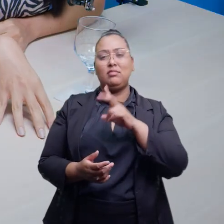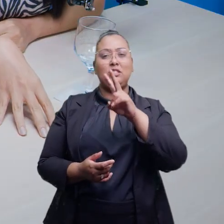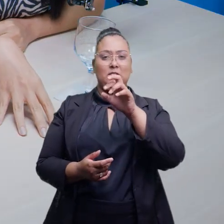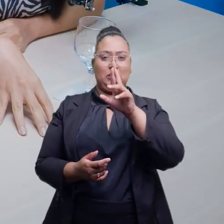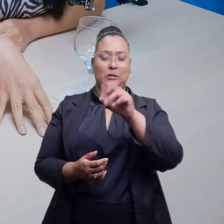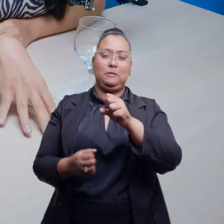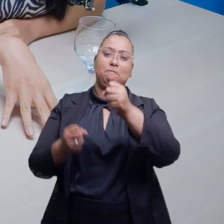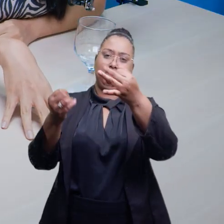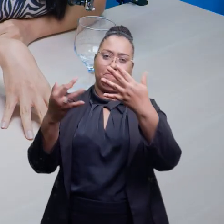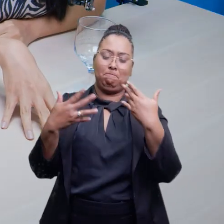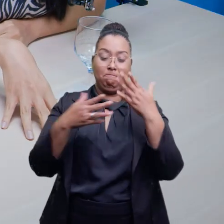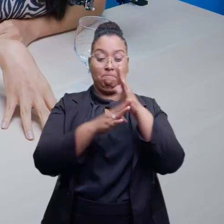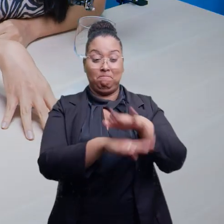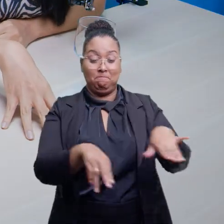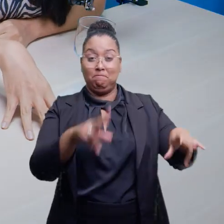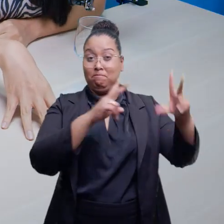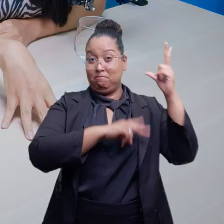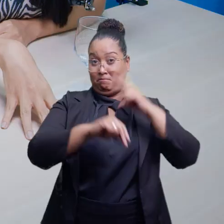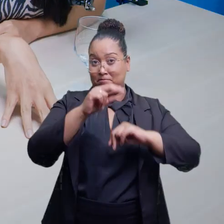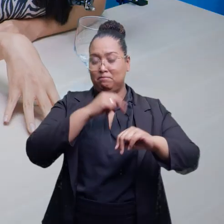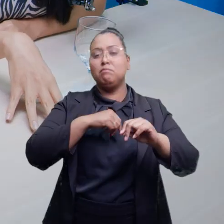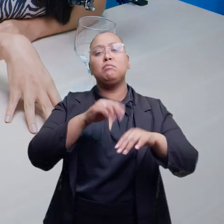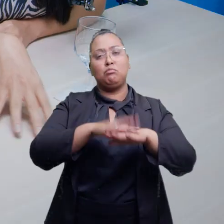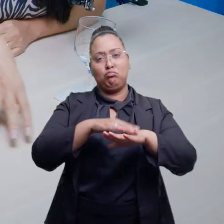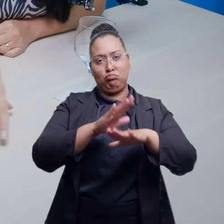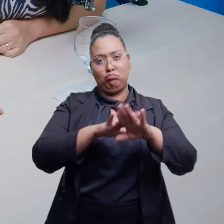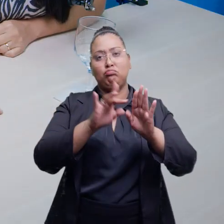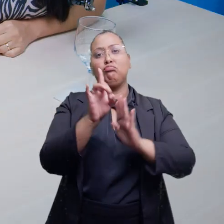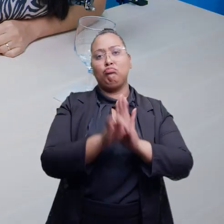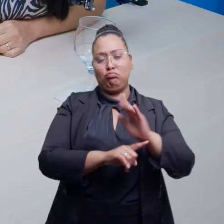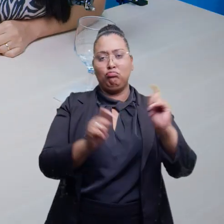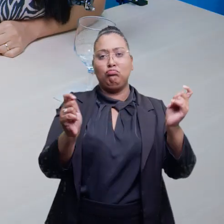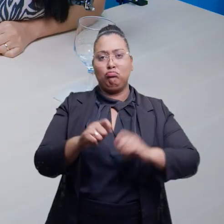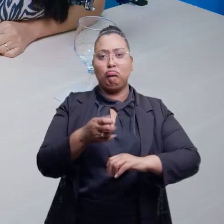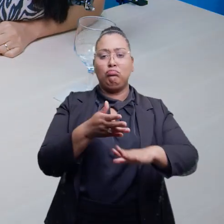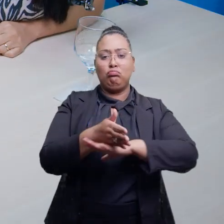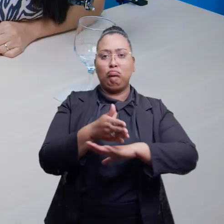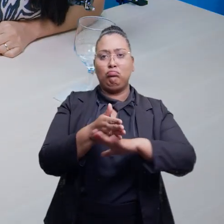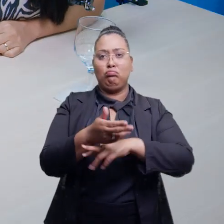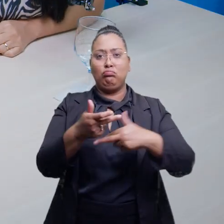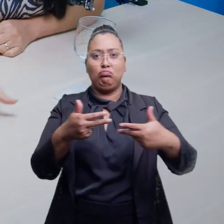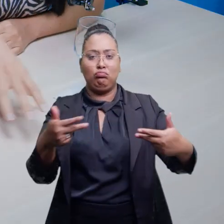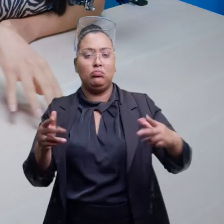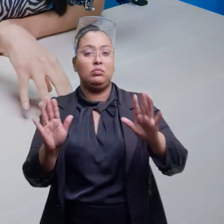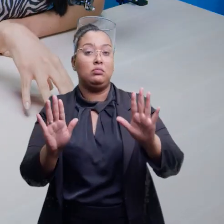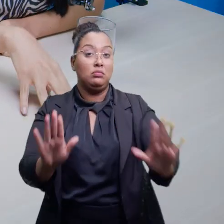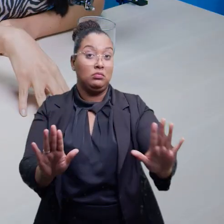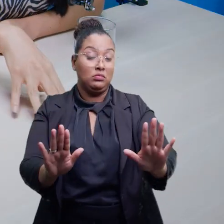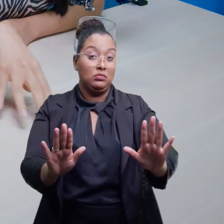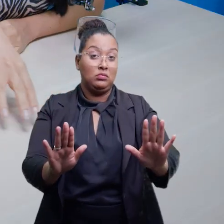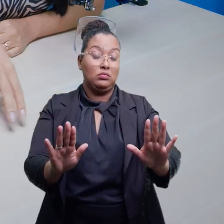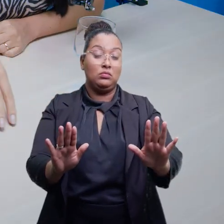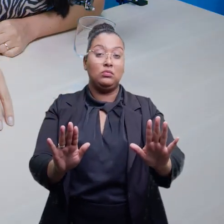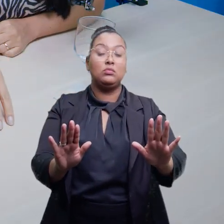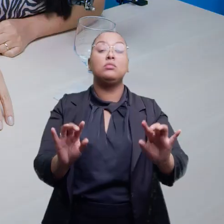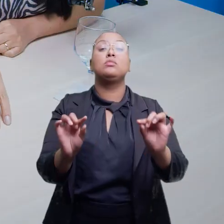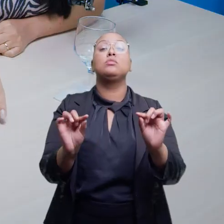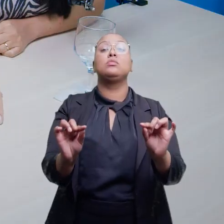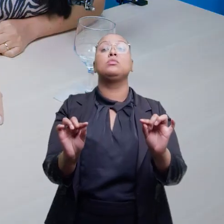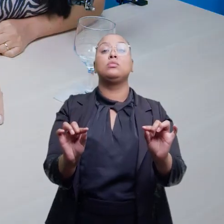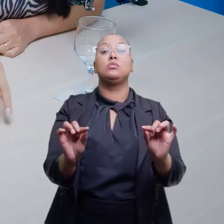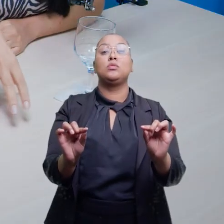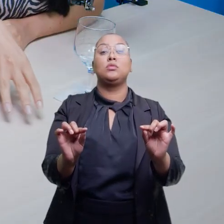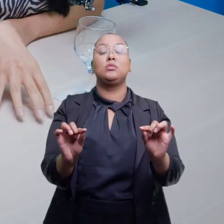que a Vera mencionou, né, de criança e adolescente como sujeito de direito, com seu direito de participação efetiva, mas que